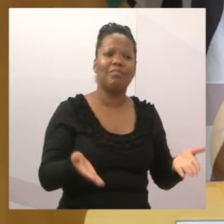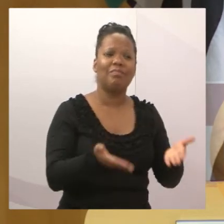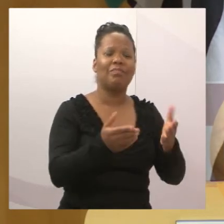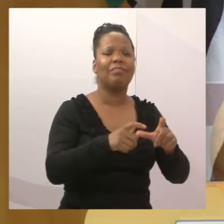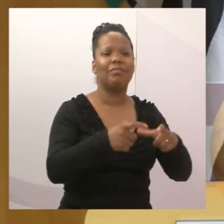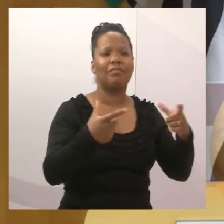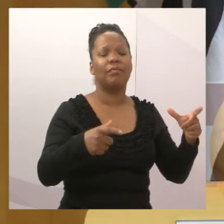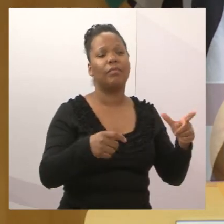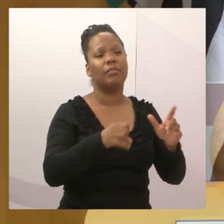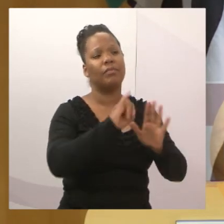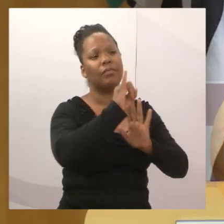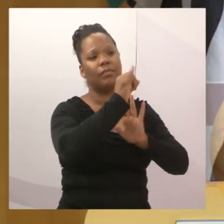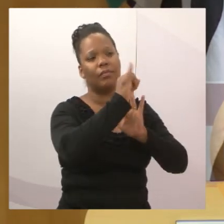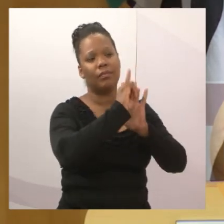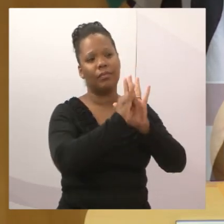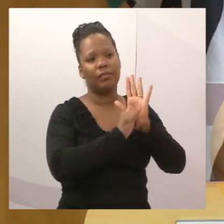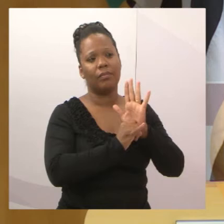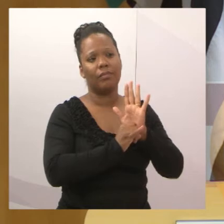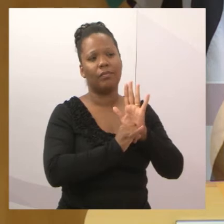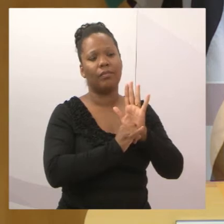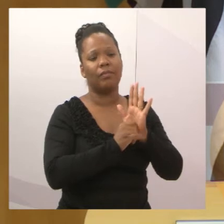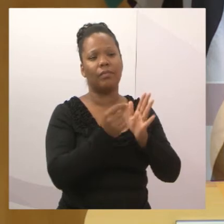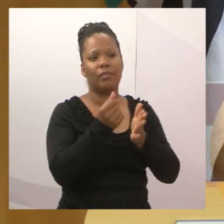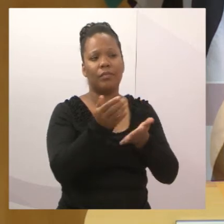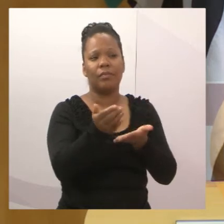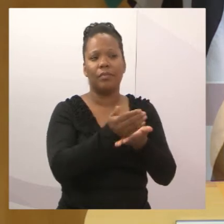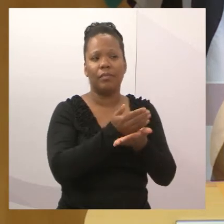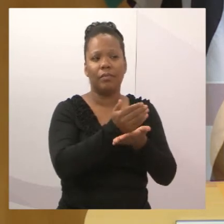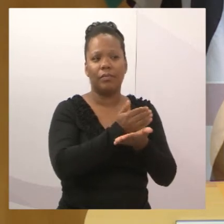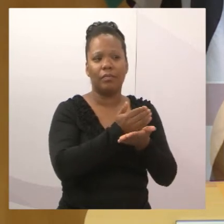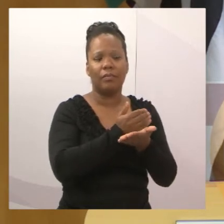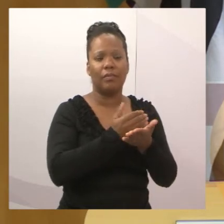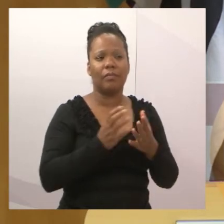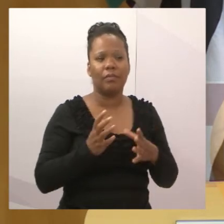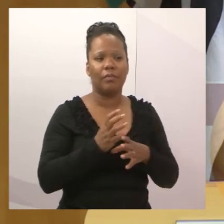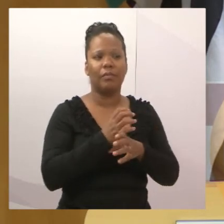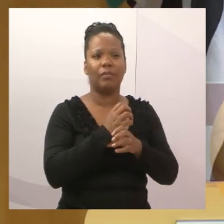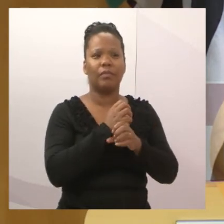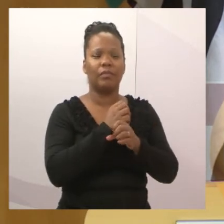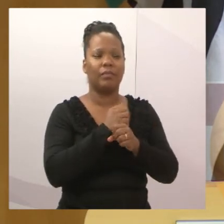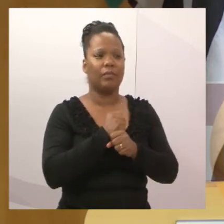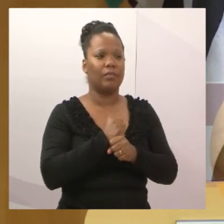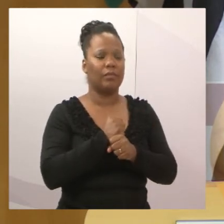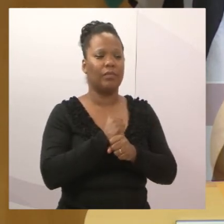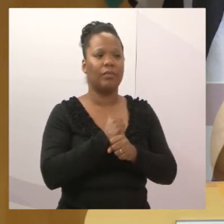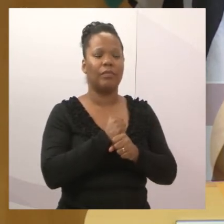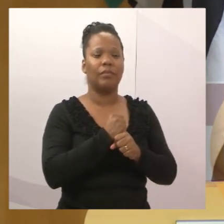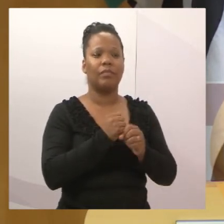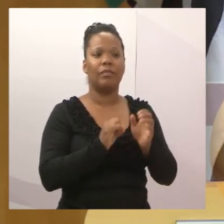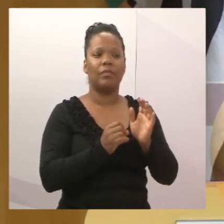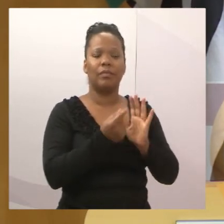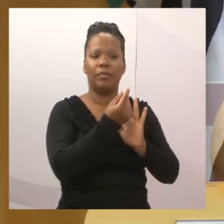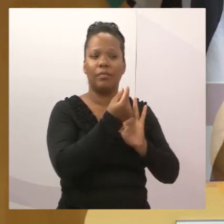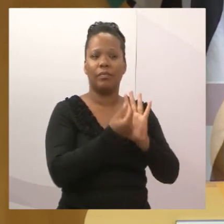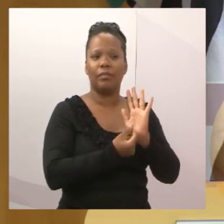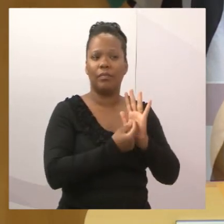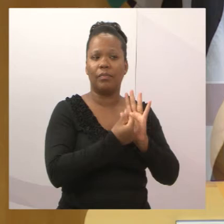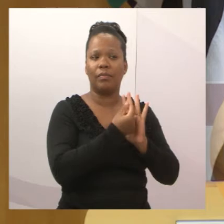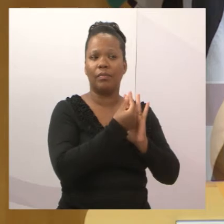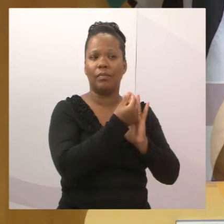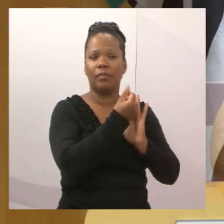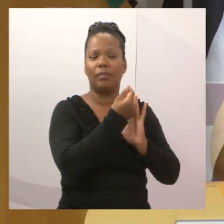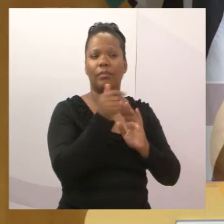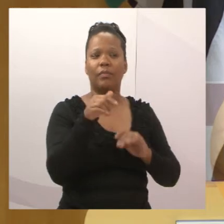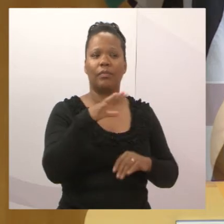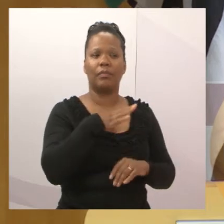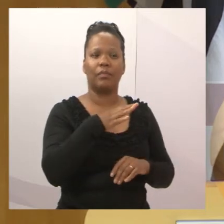dos impostos, por intermédio das arrecadações, enfim. E esse é o orçamento da cidade. Nós estamos falando